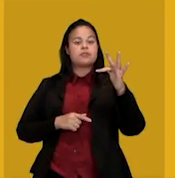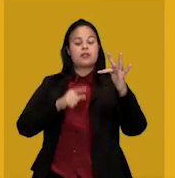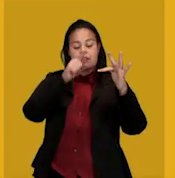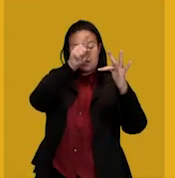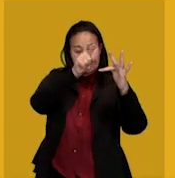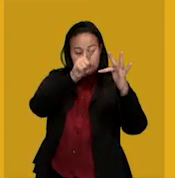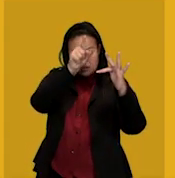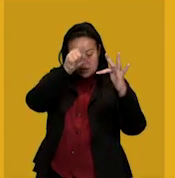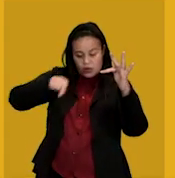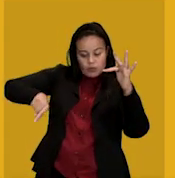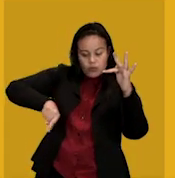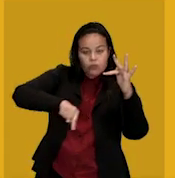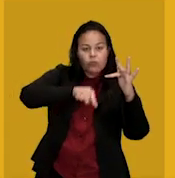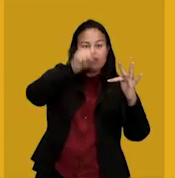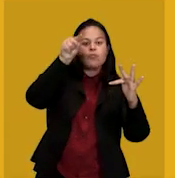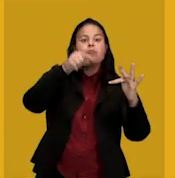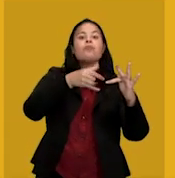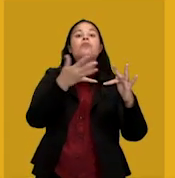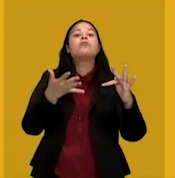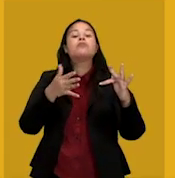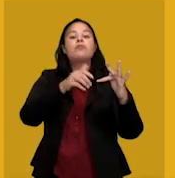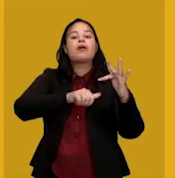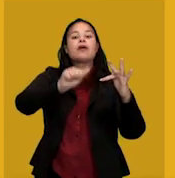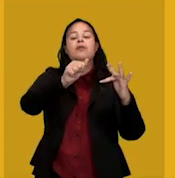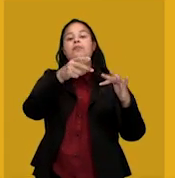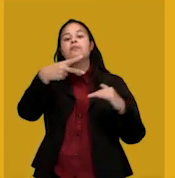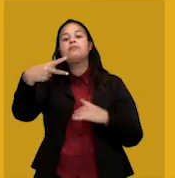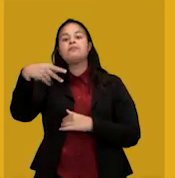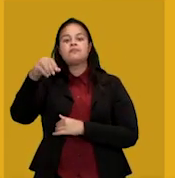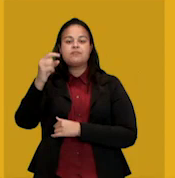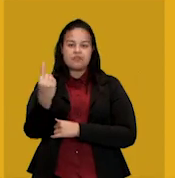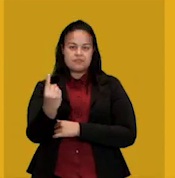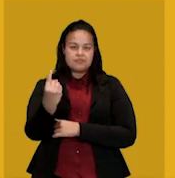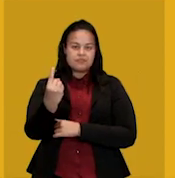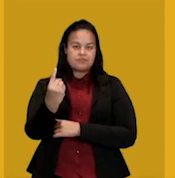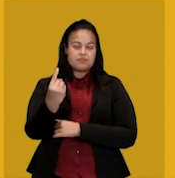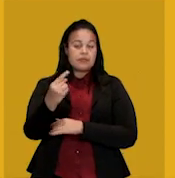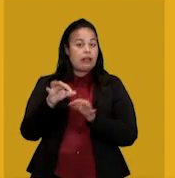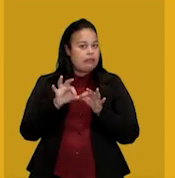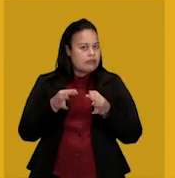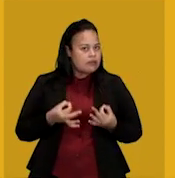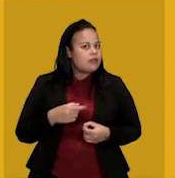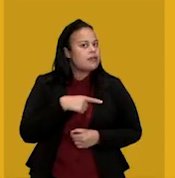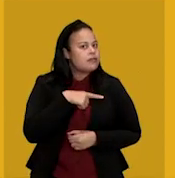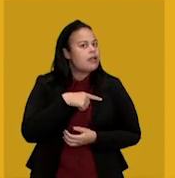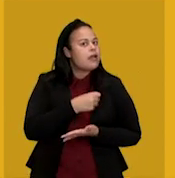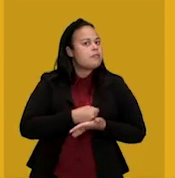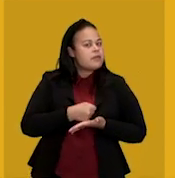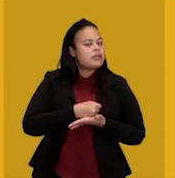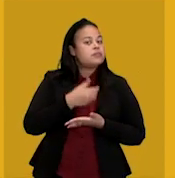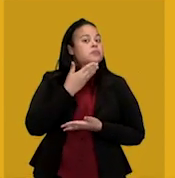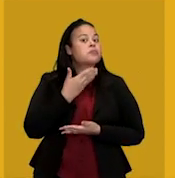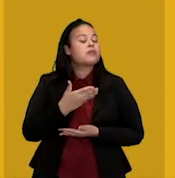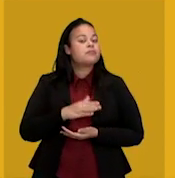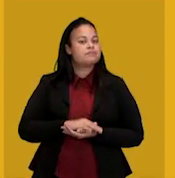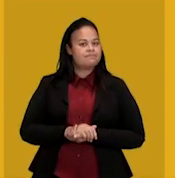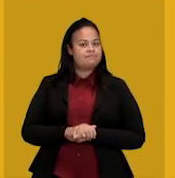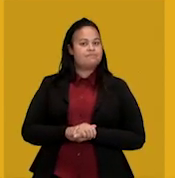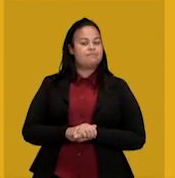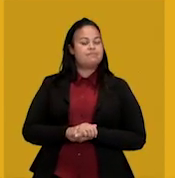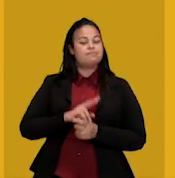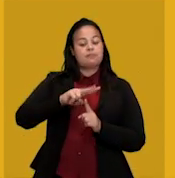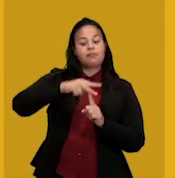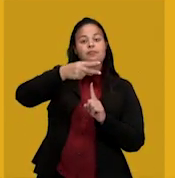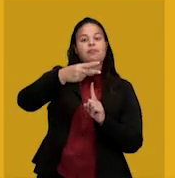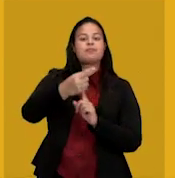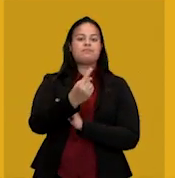quando o meu a for maior que 1. Então, primeiro detalhe, a minha base do meu expoente tem que ser maior que